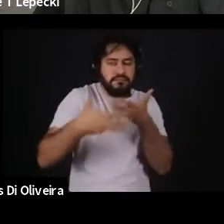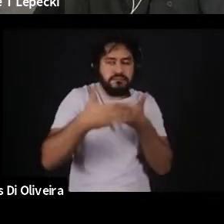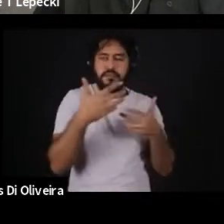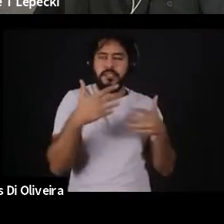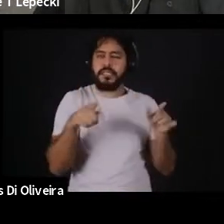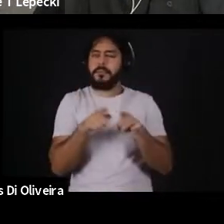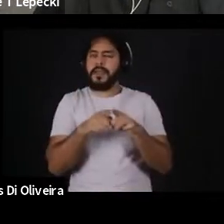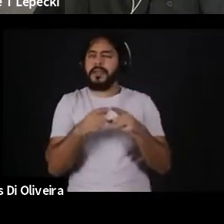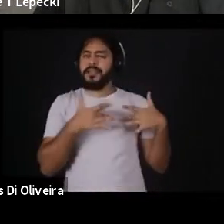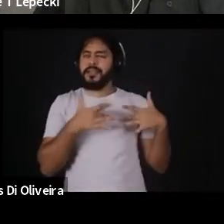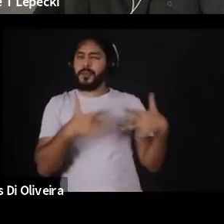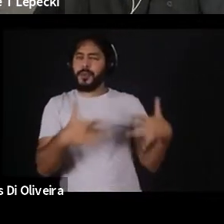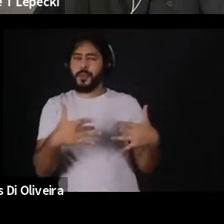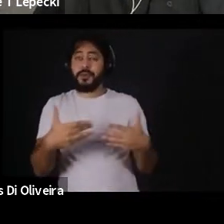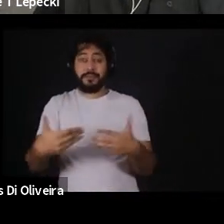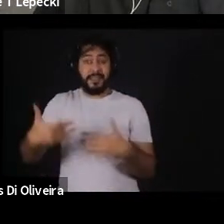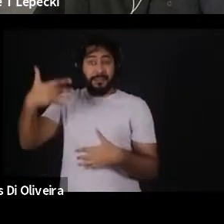primeiro